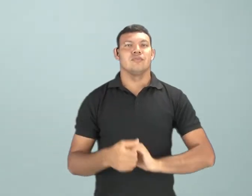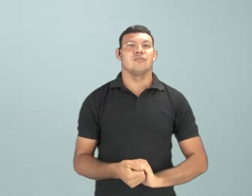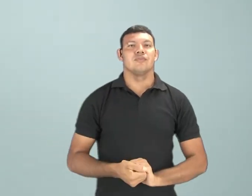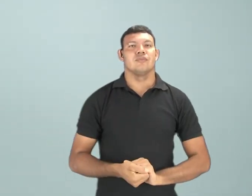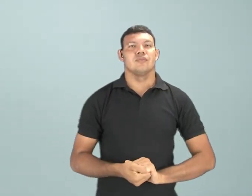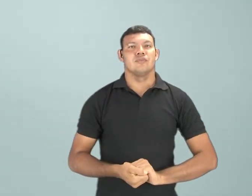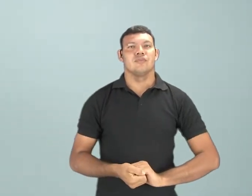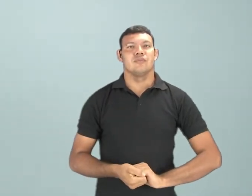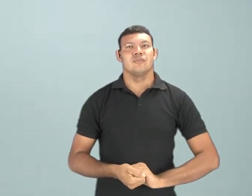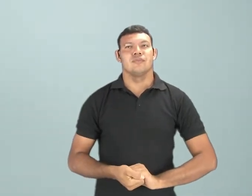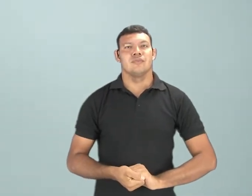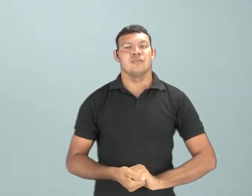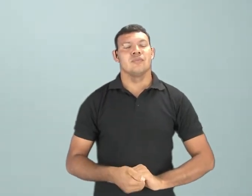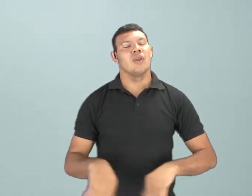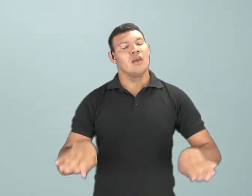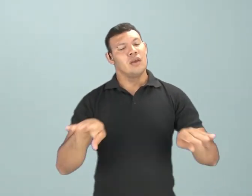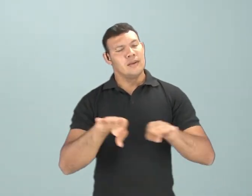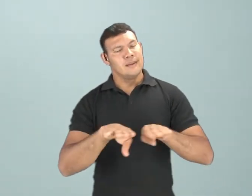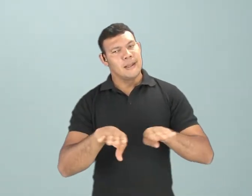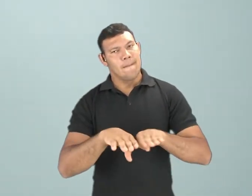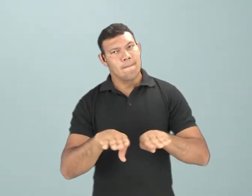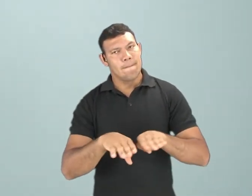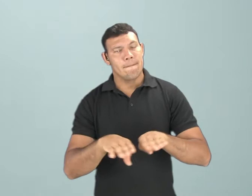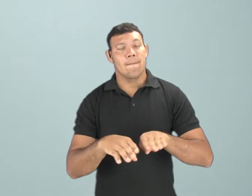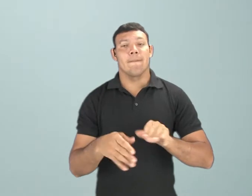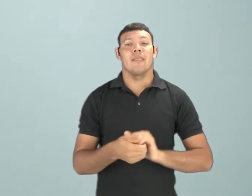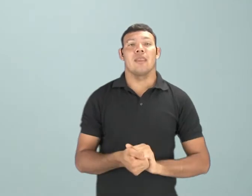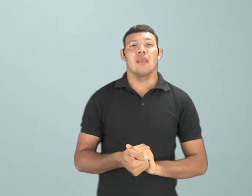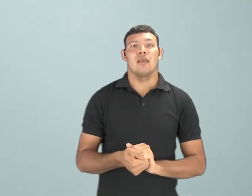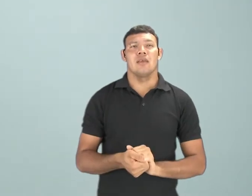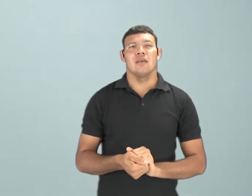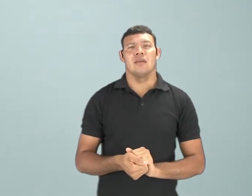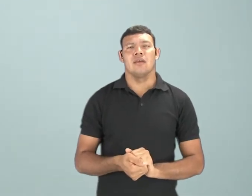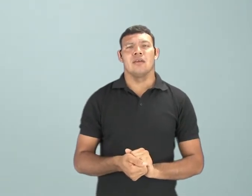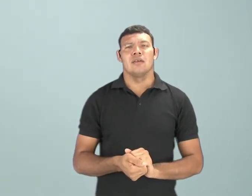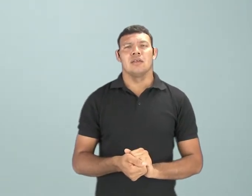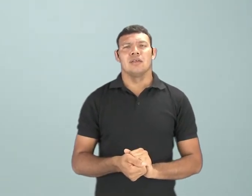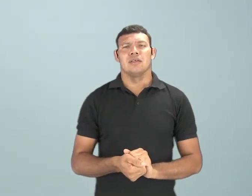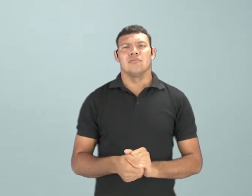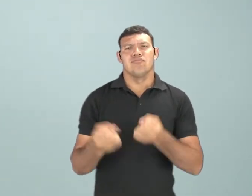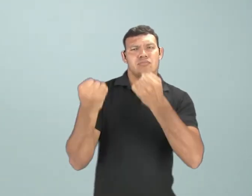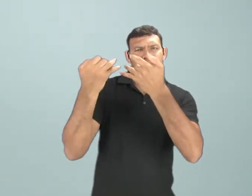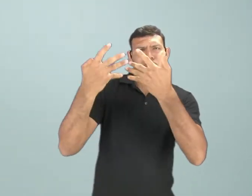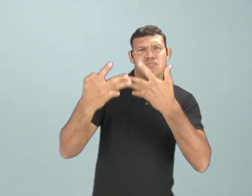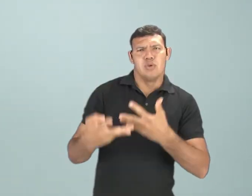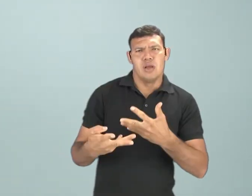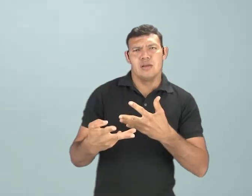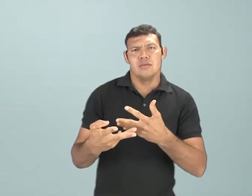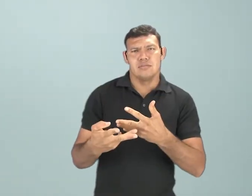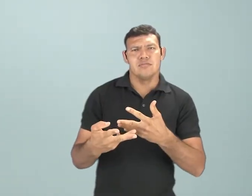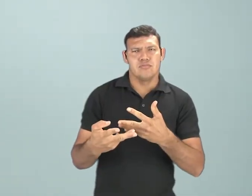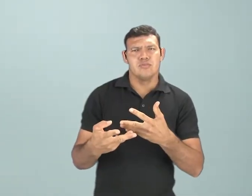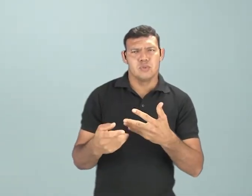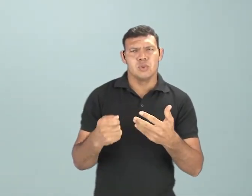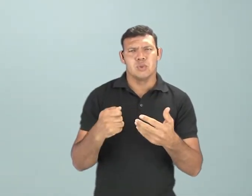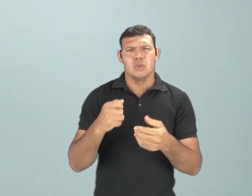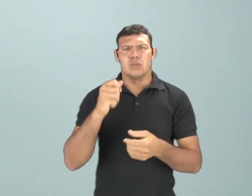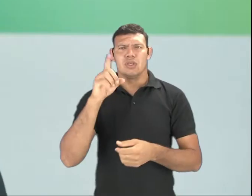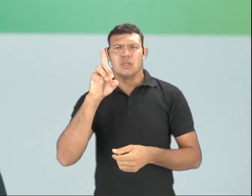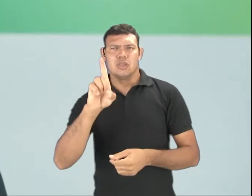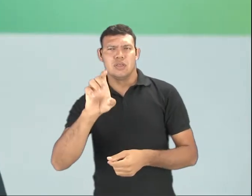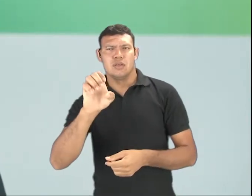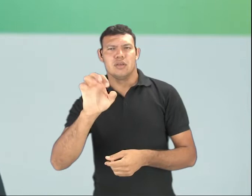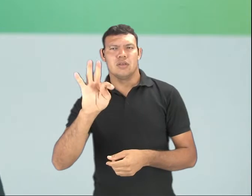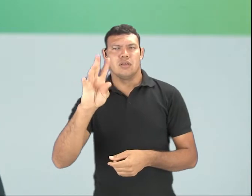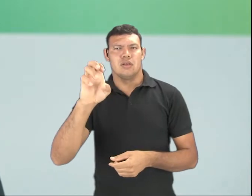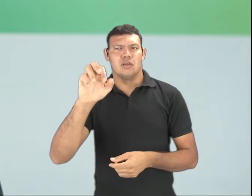g e nós temos também ainda um postulado chamado postulado de determinação e